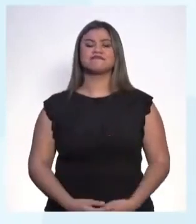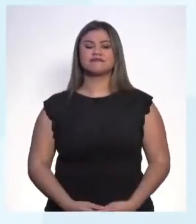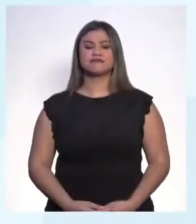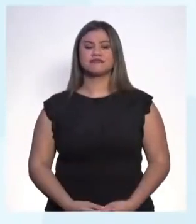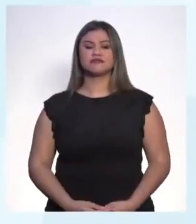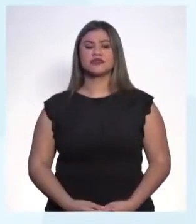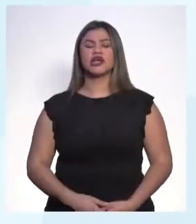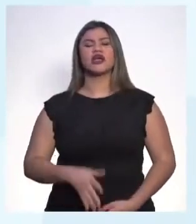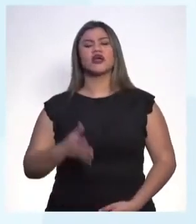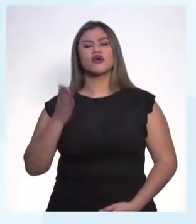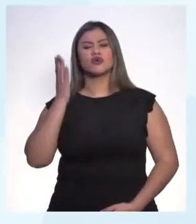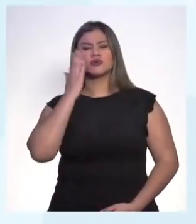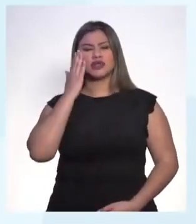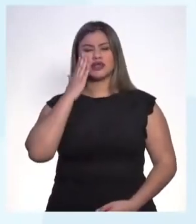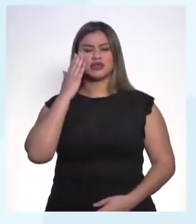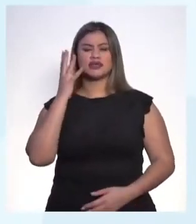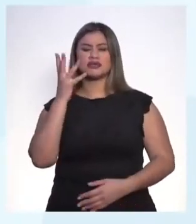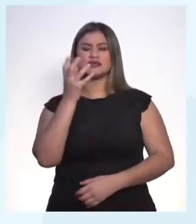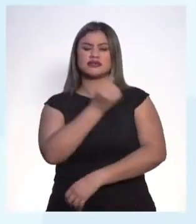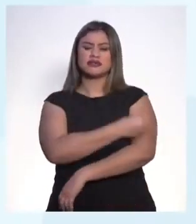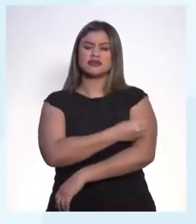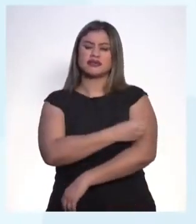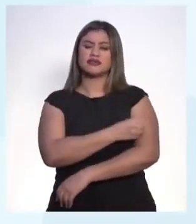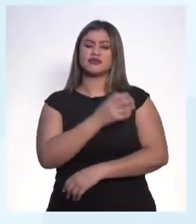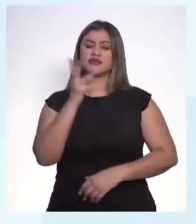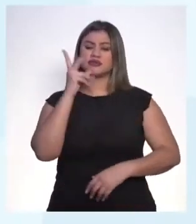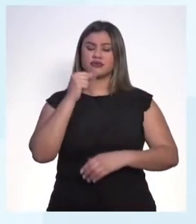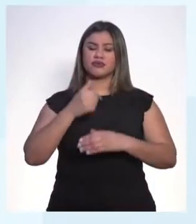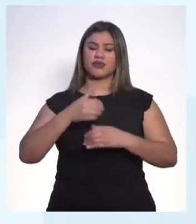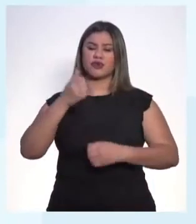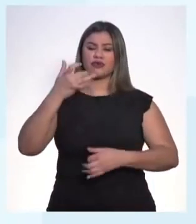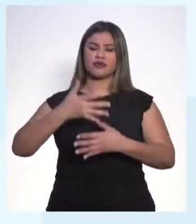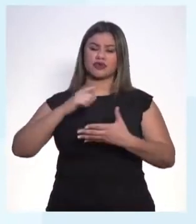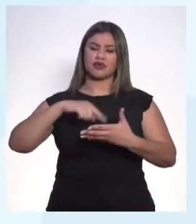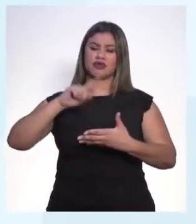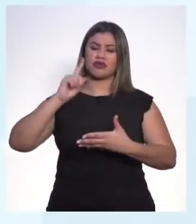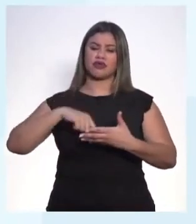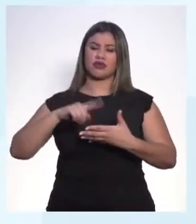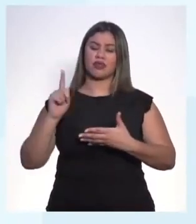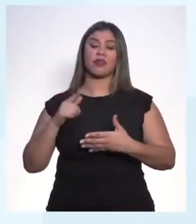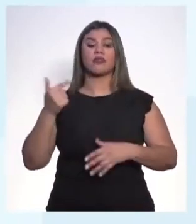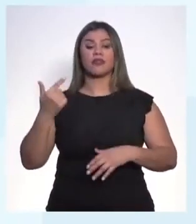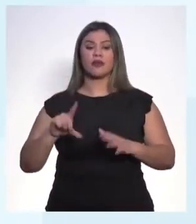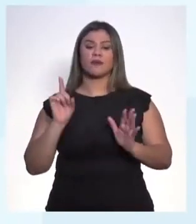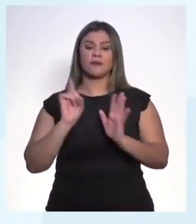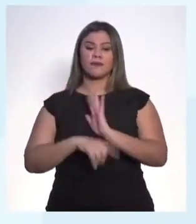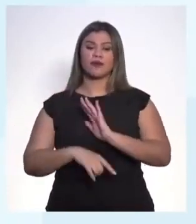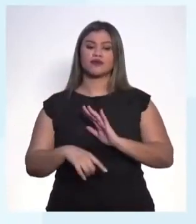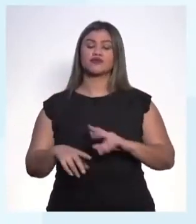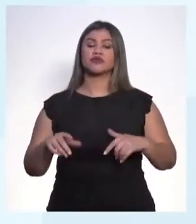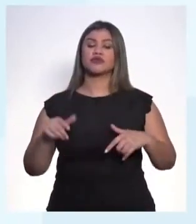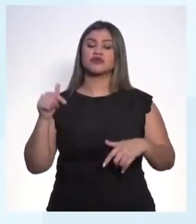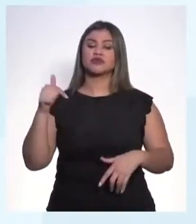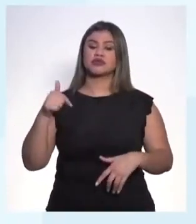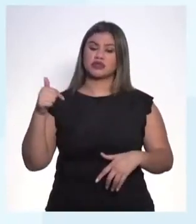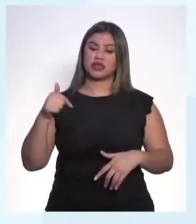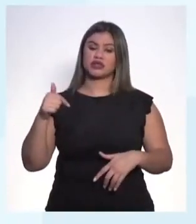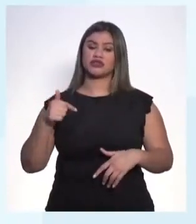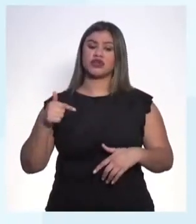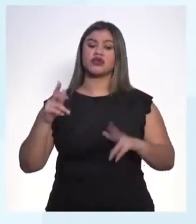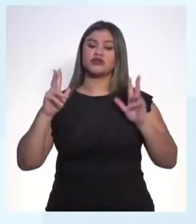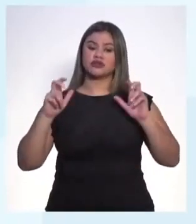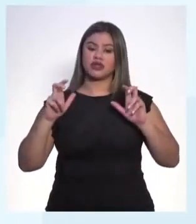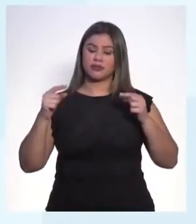Eu sei que demora para subir para o 6º ano, mas vamos tentar aqui. O assunto é algo que já aconteceu ou ainda